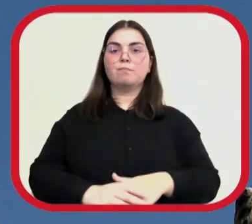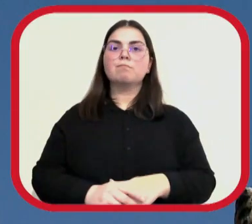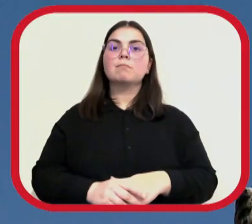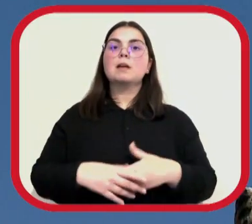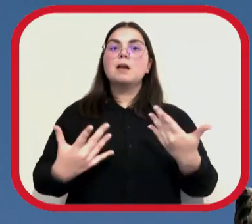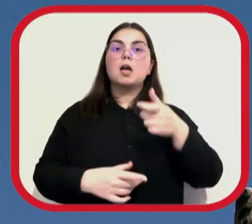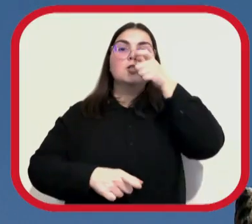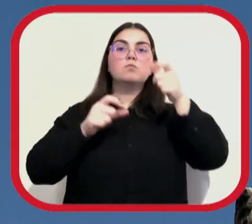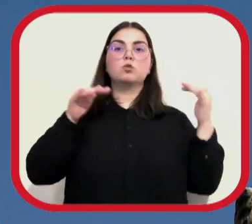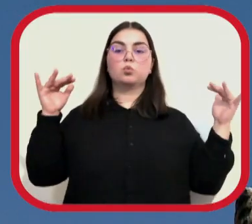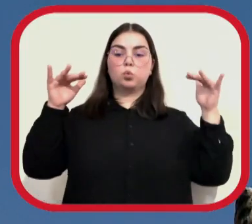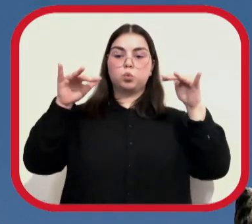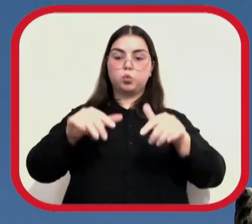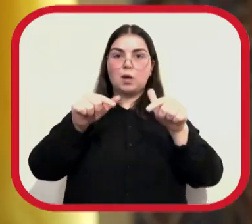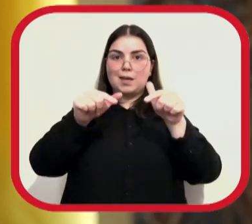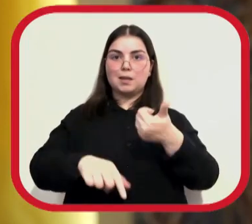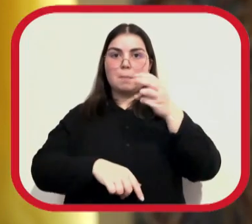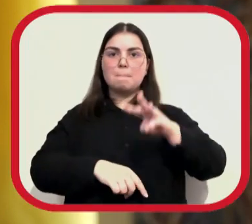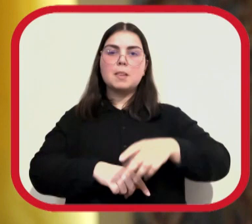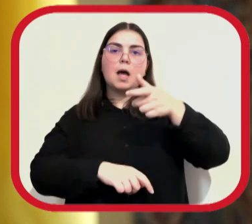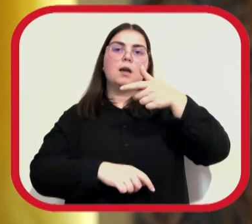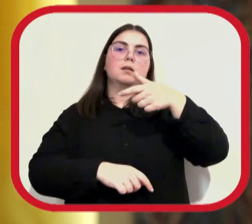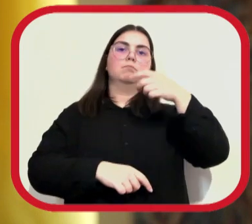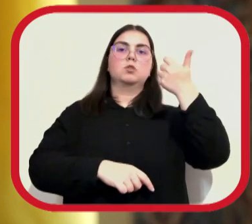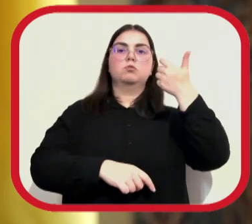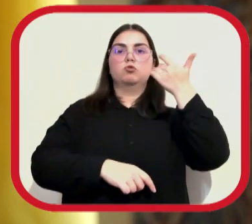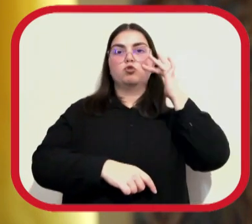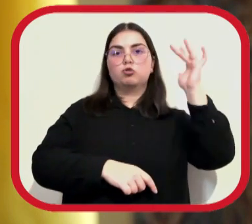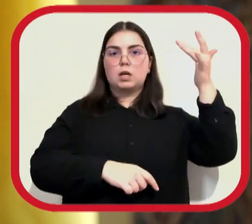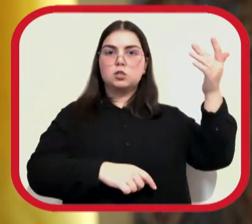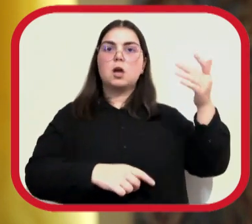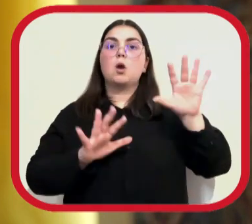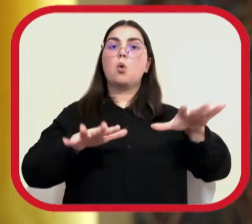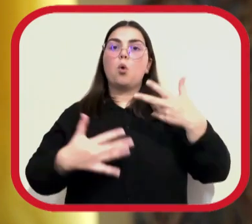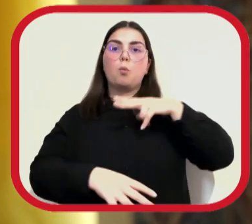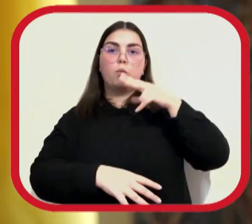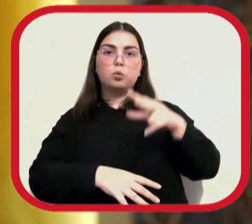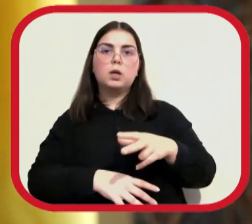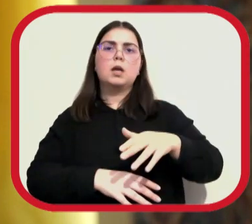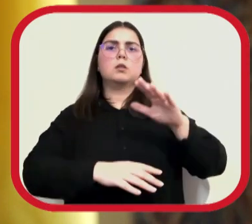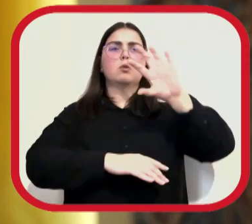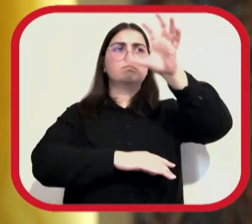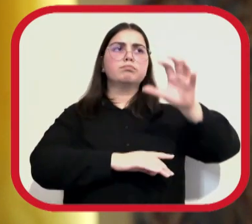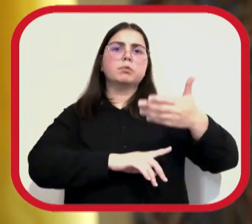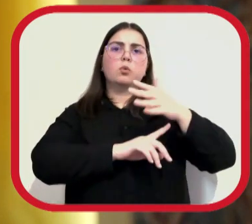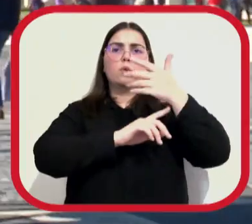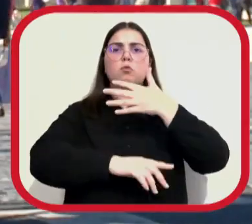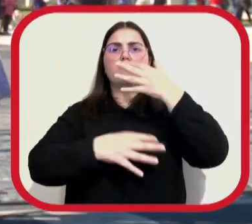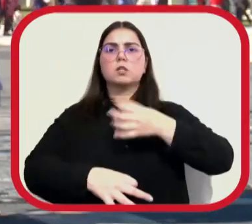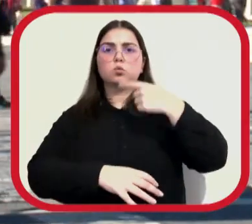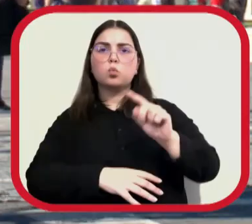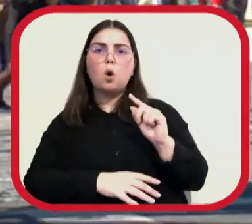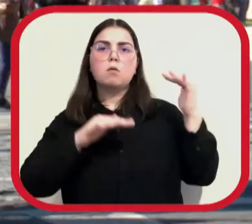Quem vem aqui a Belém, sejam estrangeiros, sejam portugueses, ou mesmo delegações oficiais, vêm sempre a Belém.